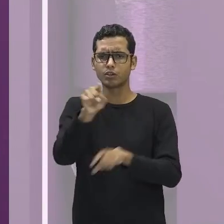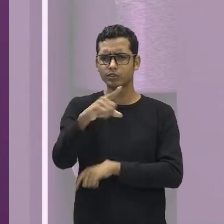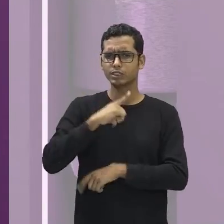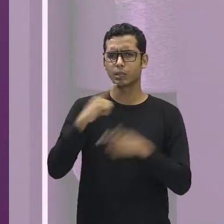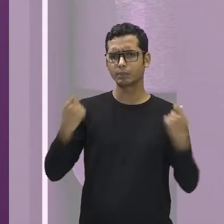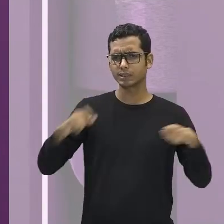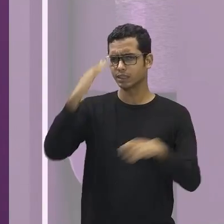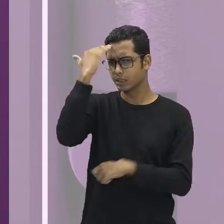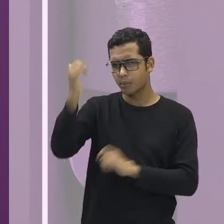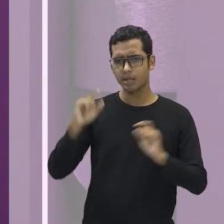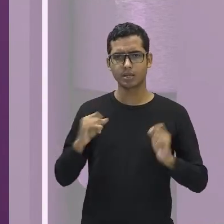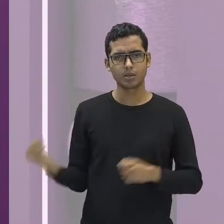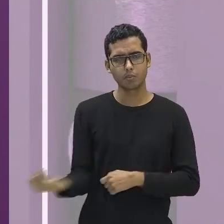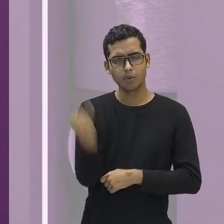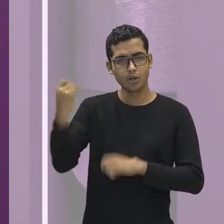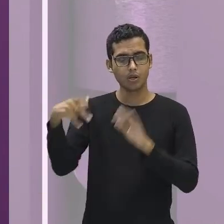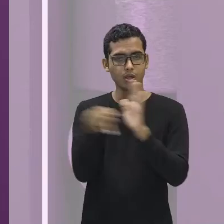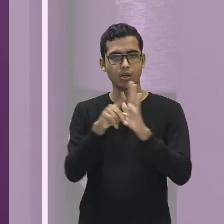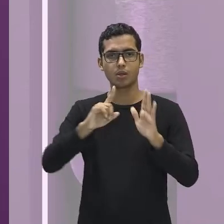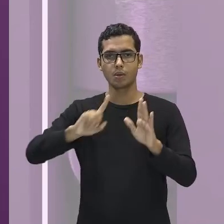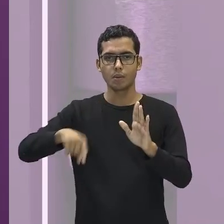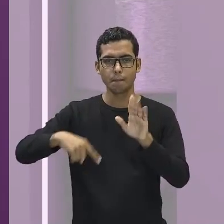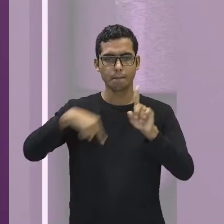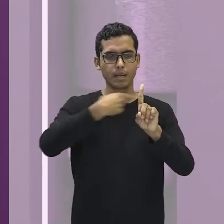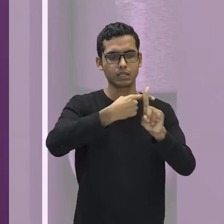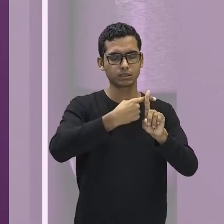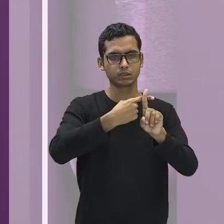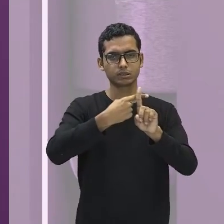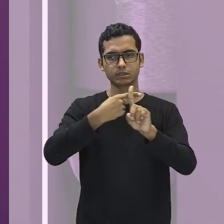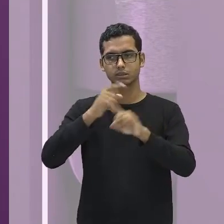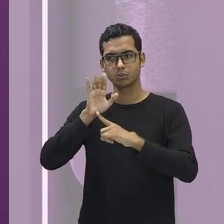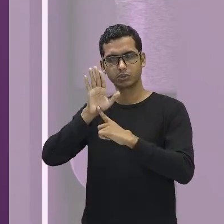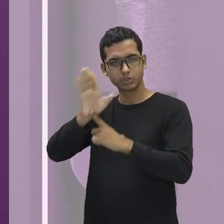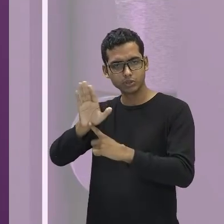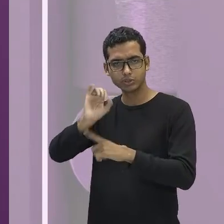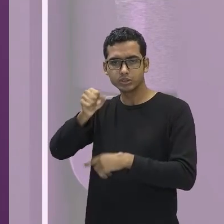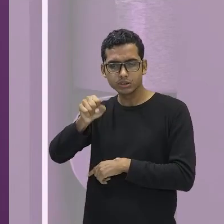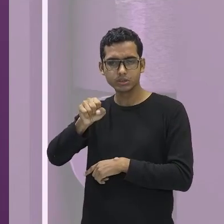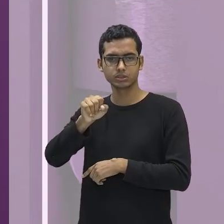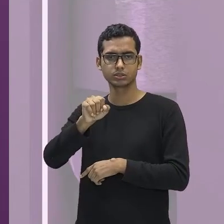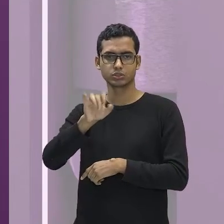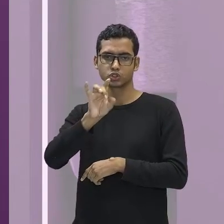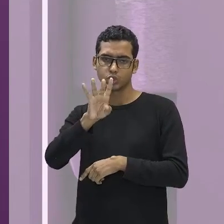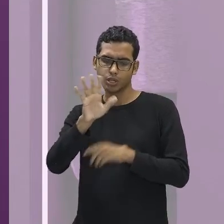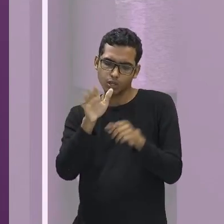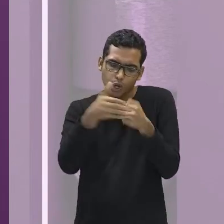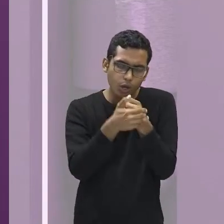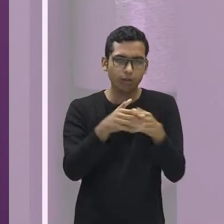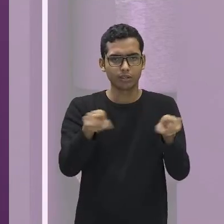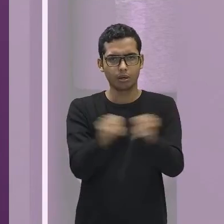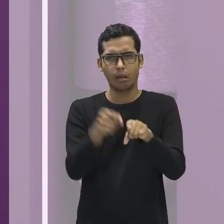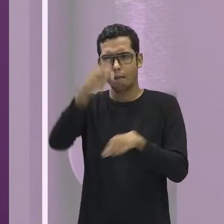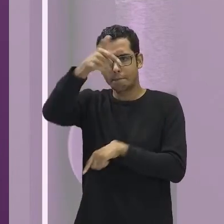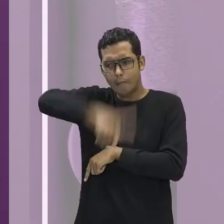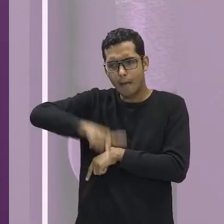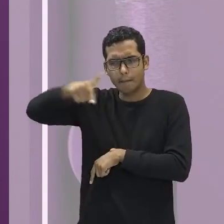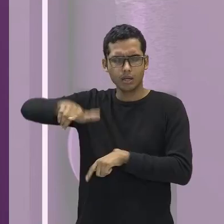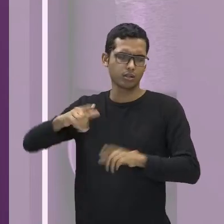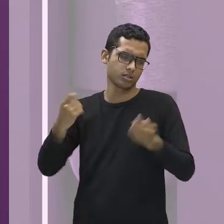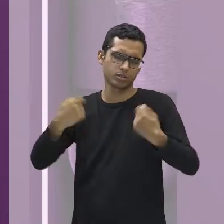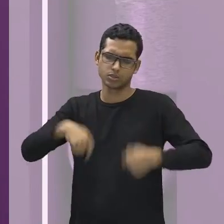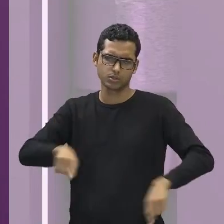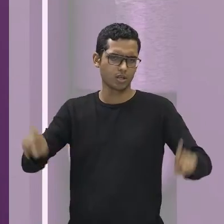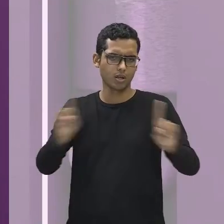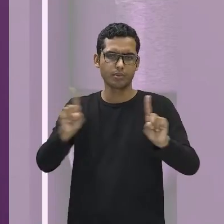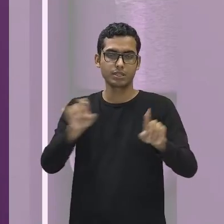que saber? Que o sinal de mais está ali, entendeu? Não há necessidade de repeti-lo. Quando o número aparece